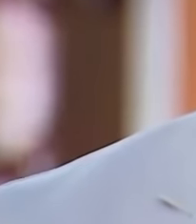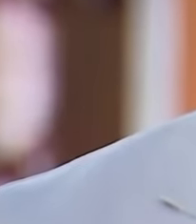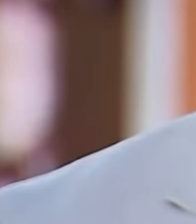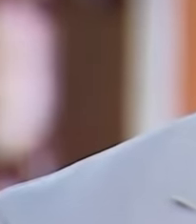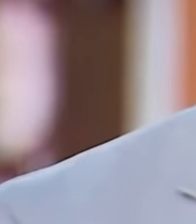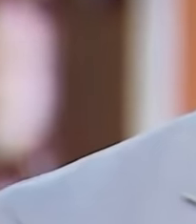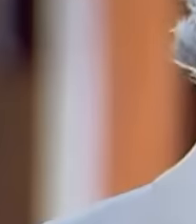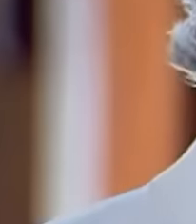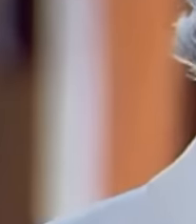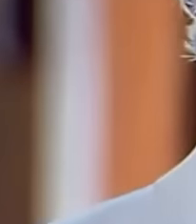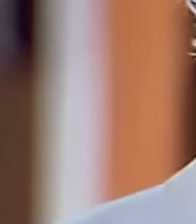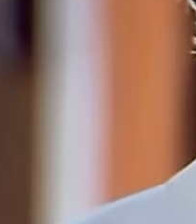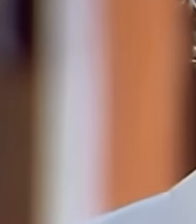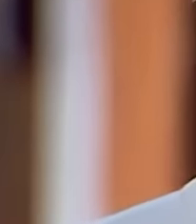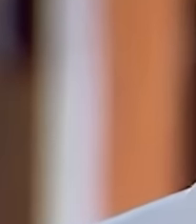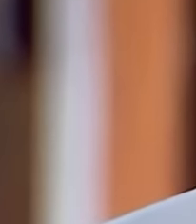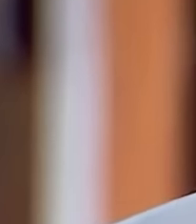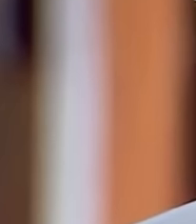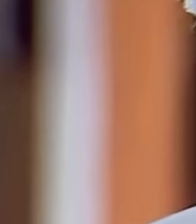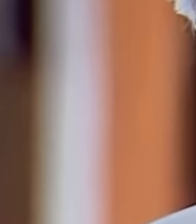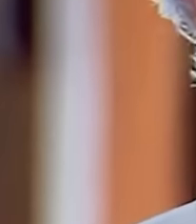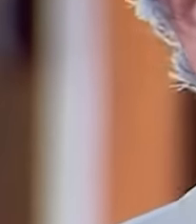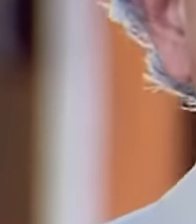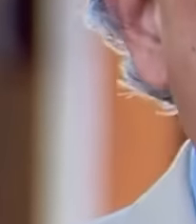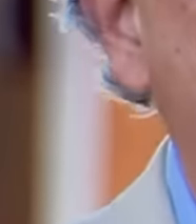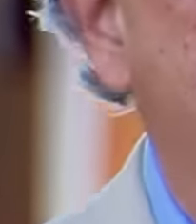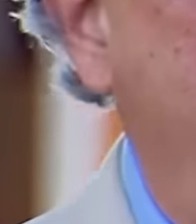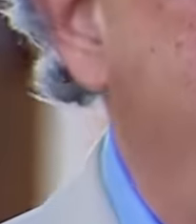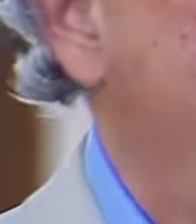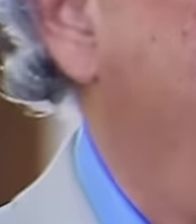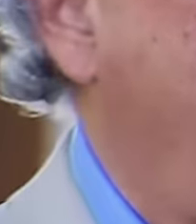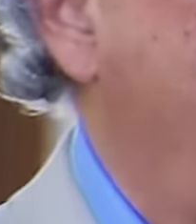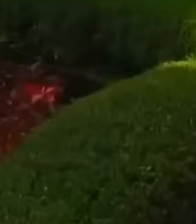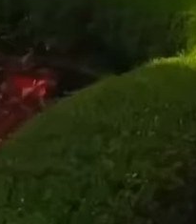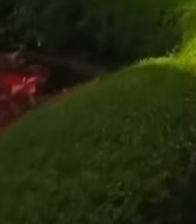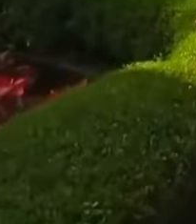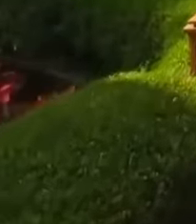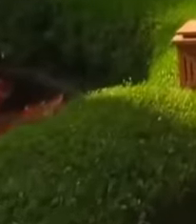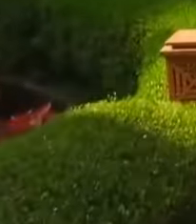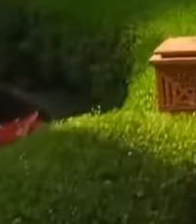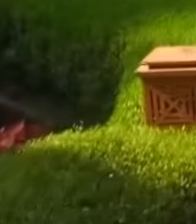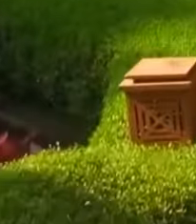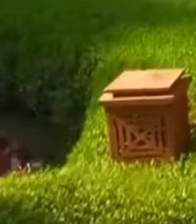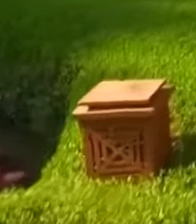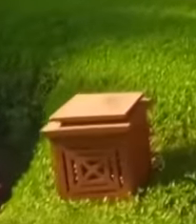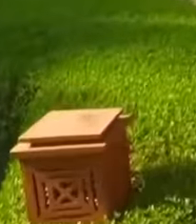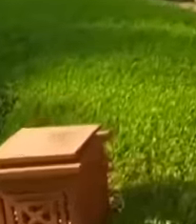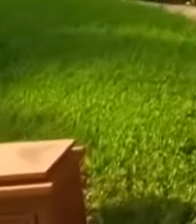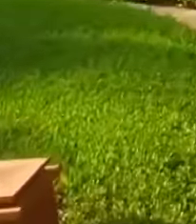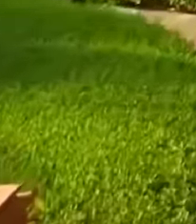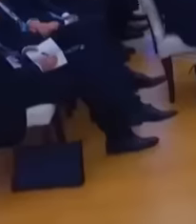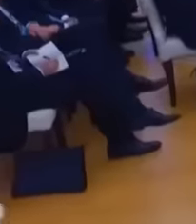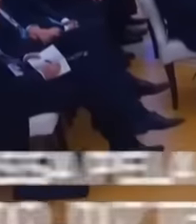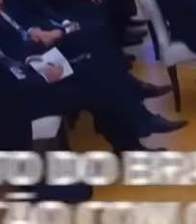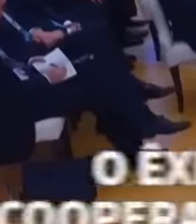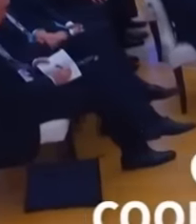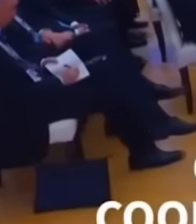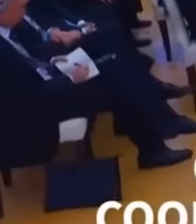quer ir adiante e, portanto, nós estamos de braços abertos para quem quiser ajudar e ganhar dinheiro no